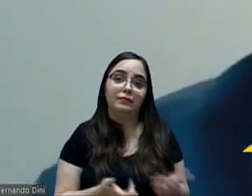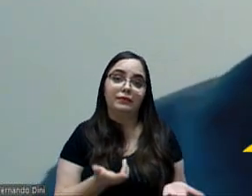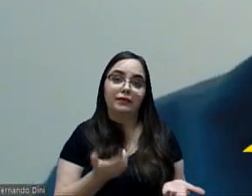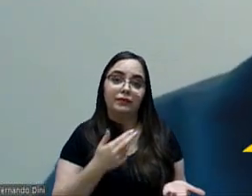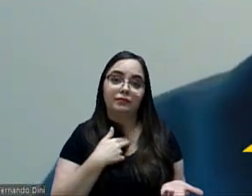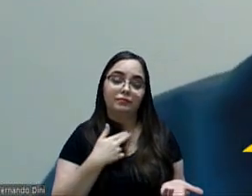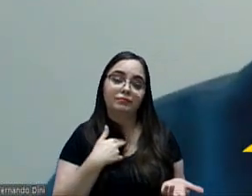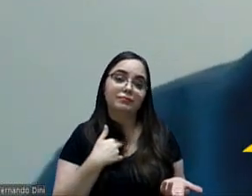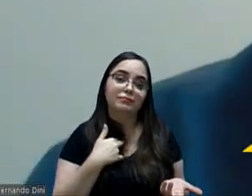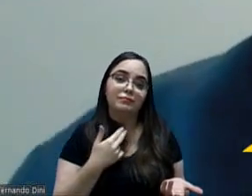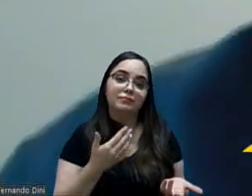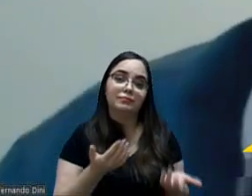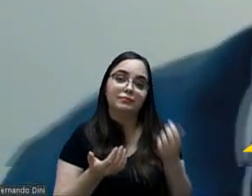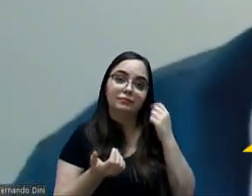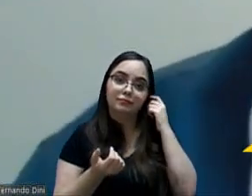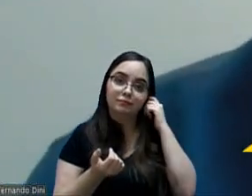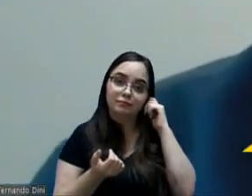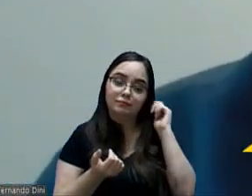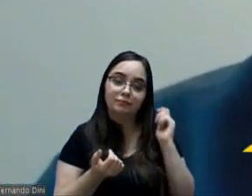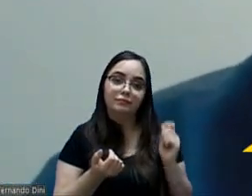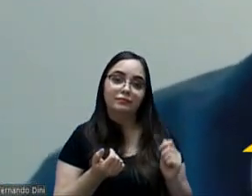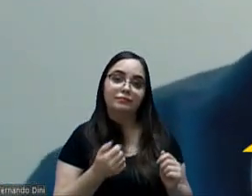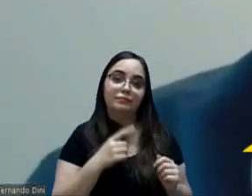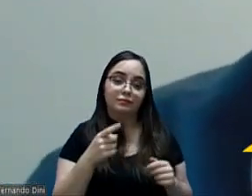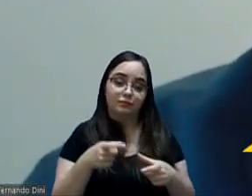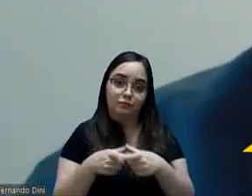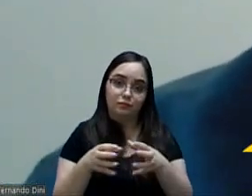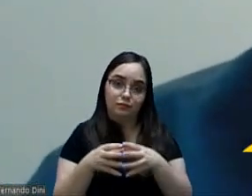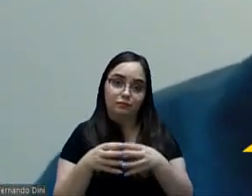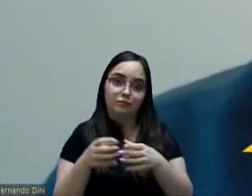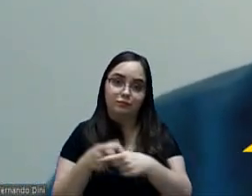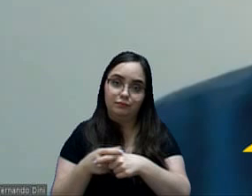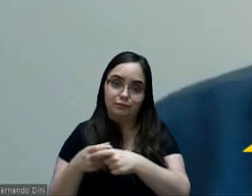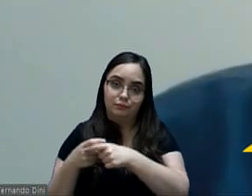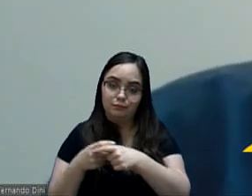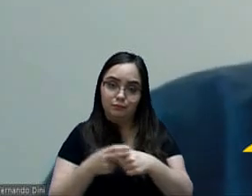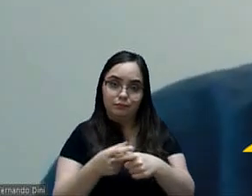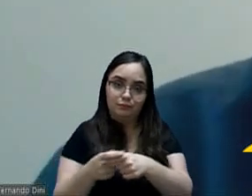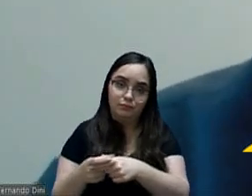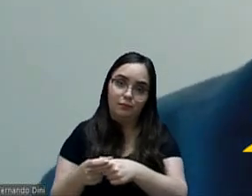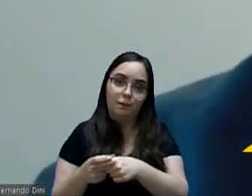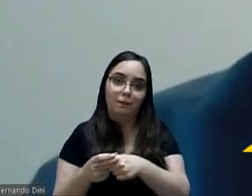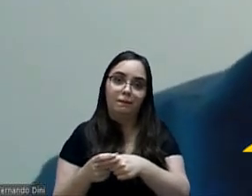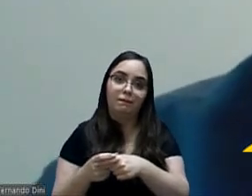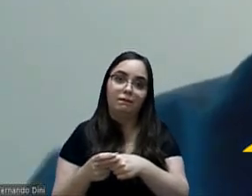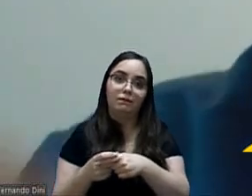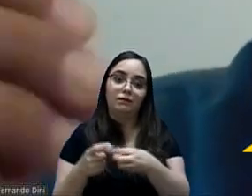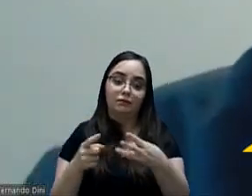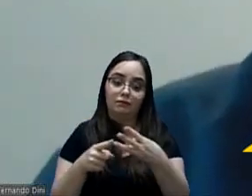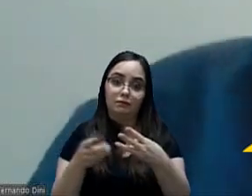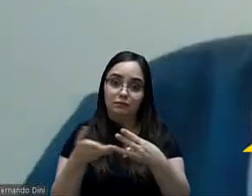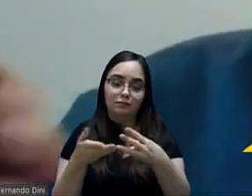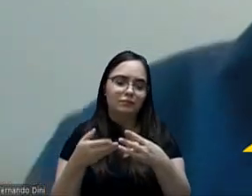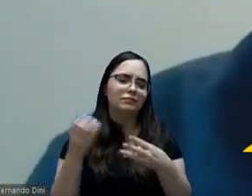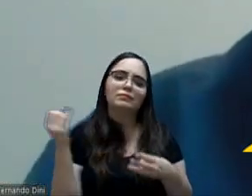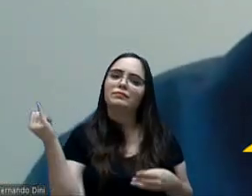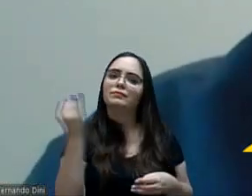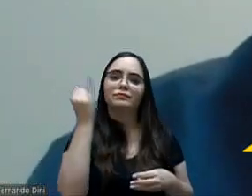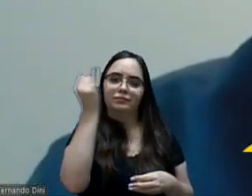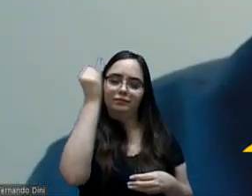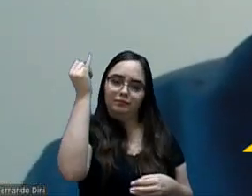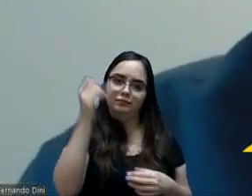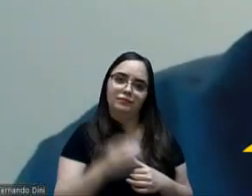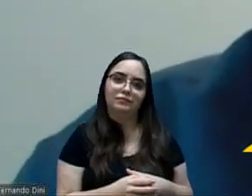de reconhecer em momento algum que as entidades assistenciais, o terceiro setor, é de suma